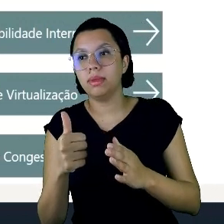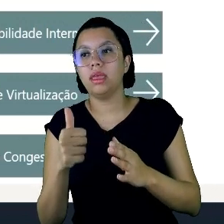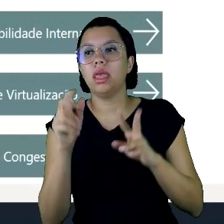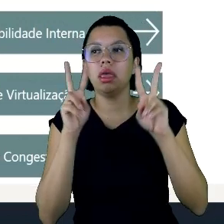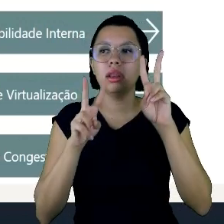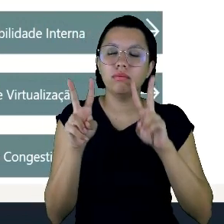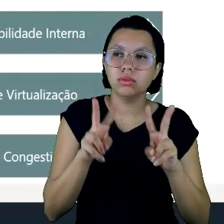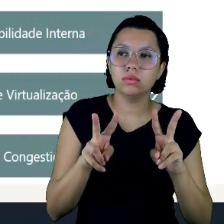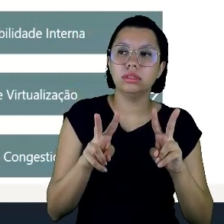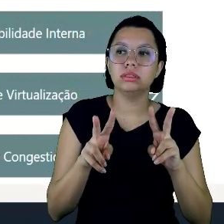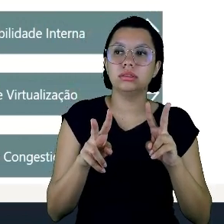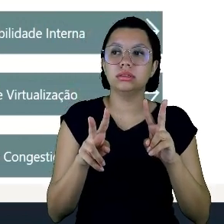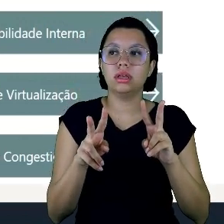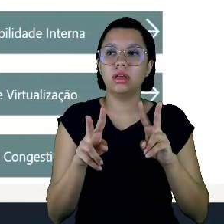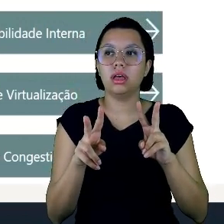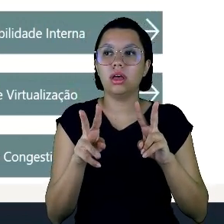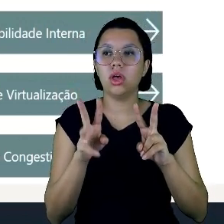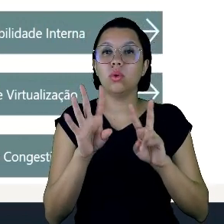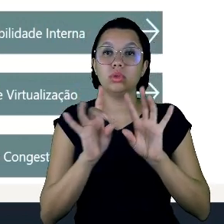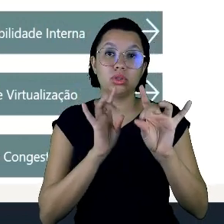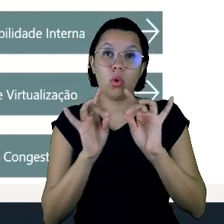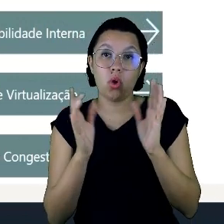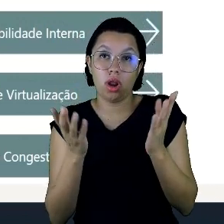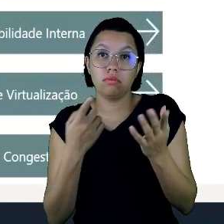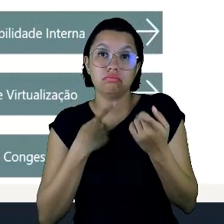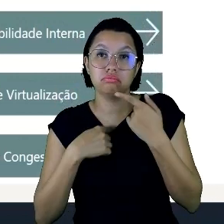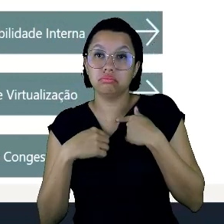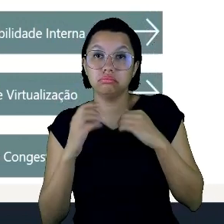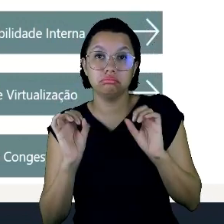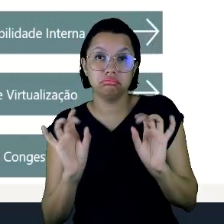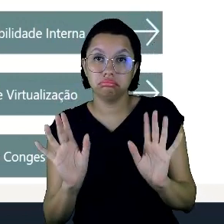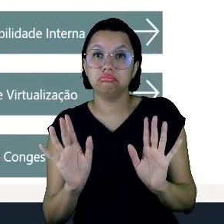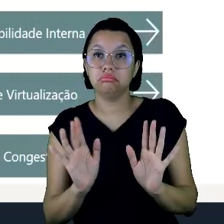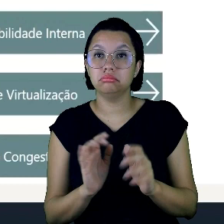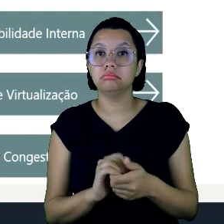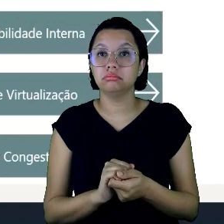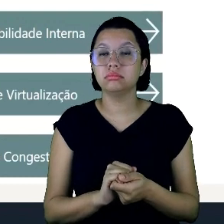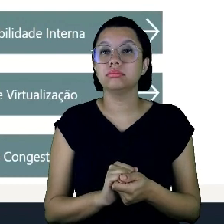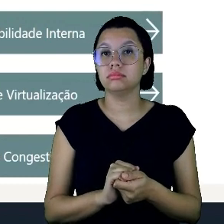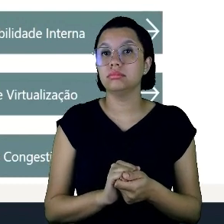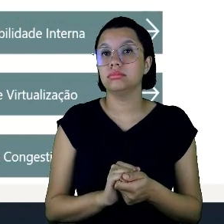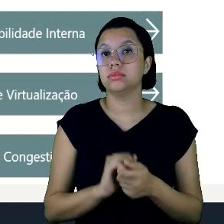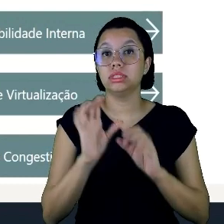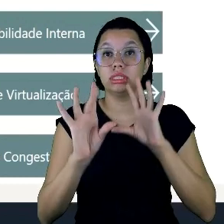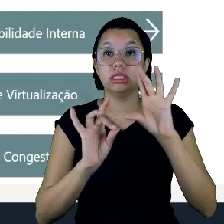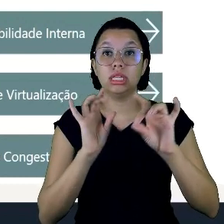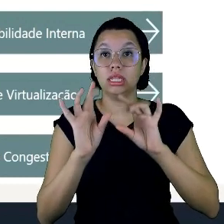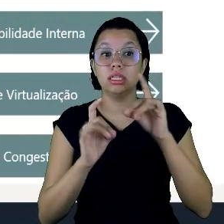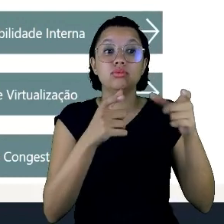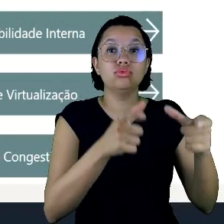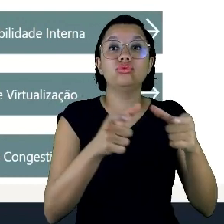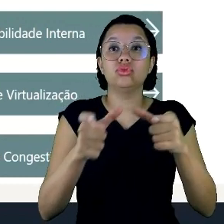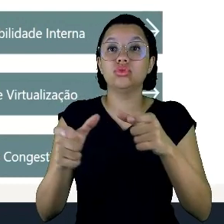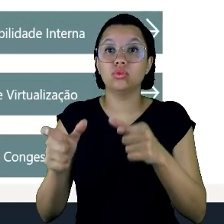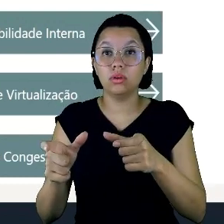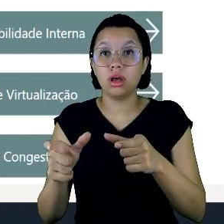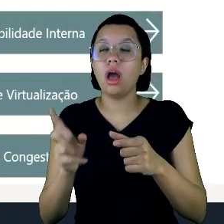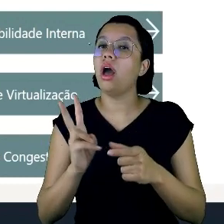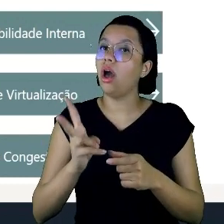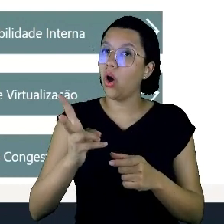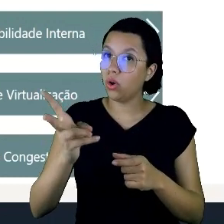você, a visualização desejada. Então, a seleção de unidade continua aqui na